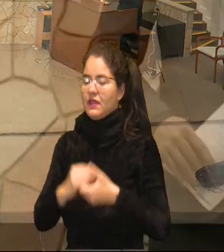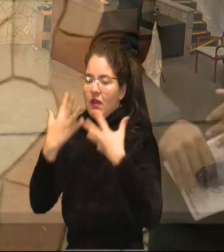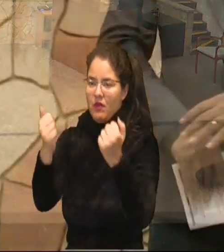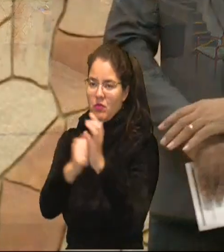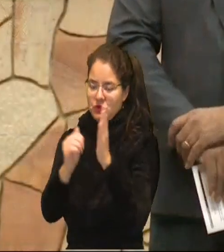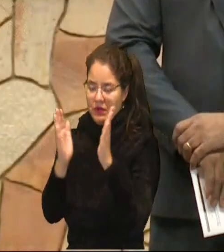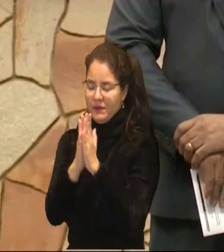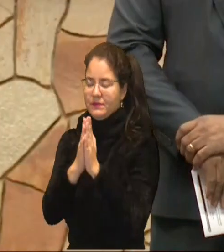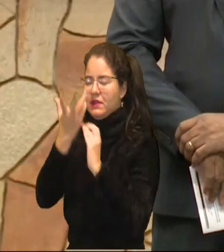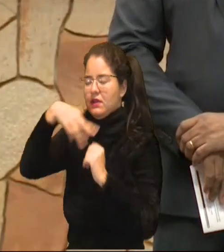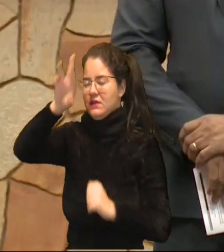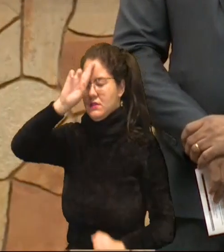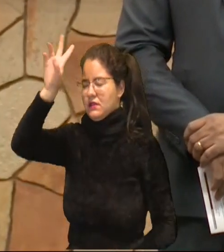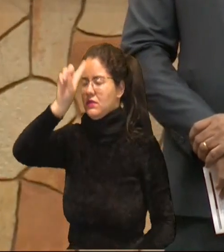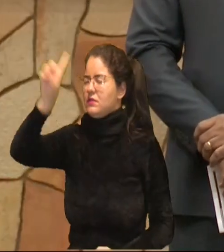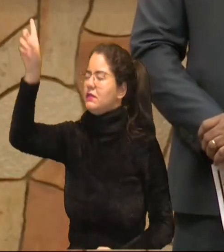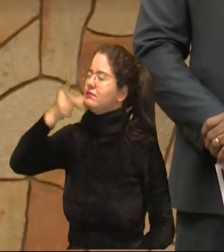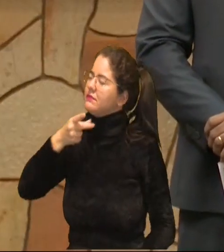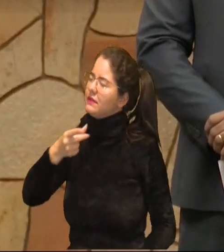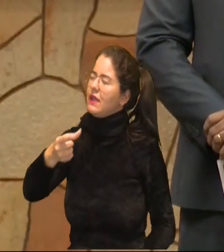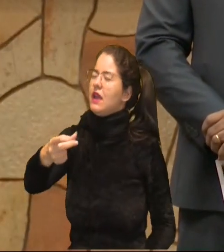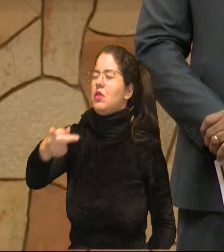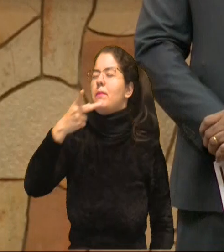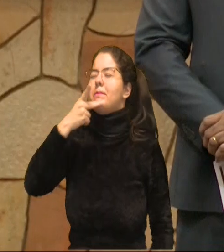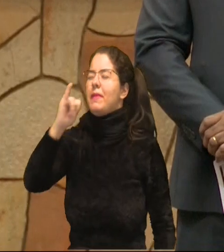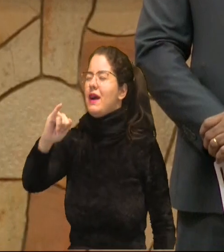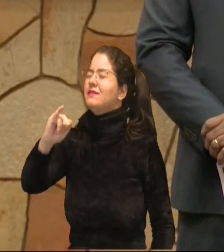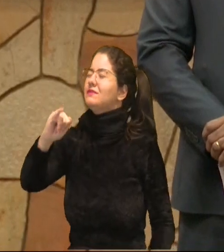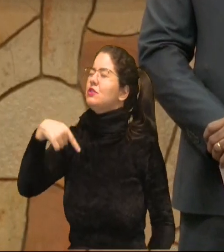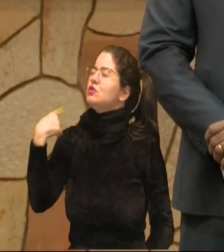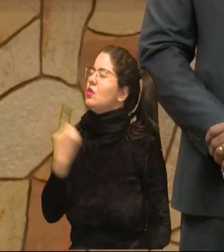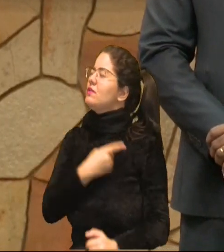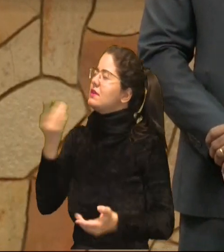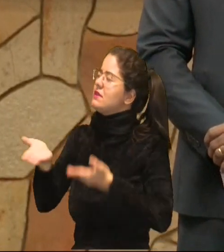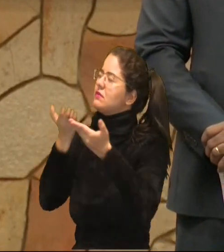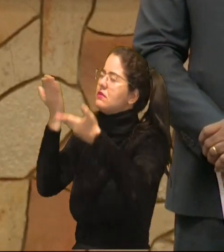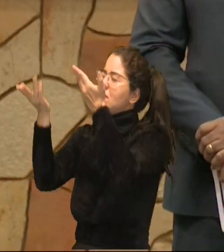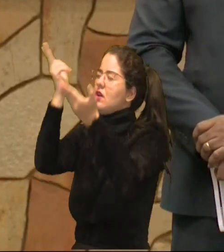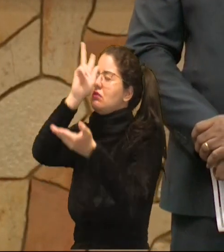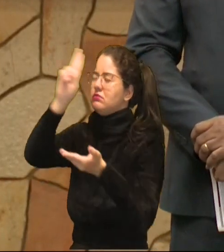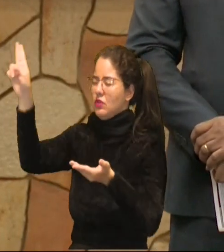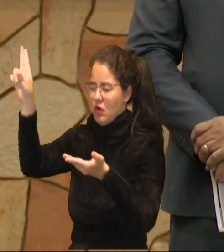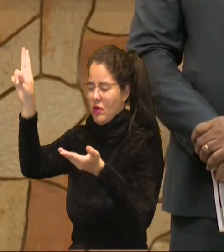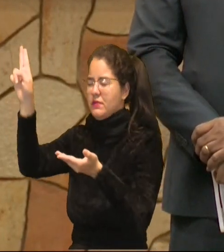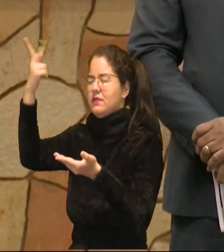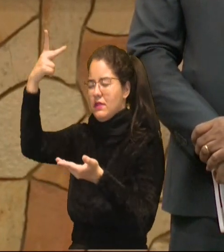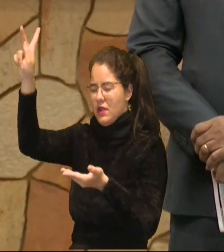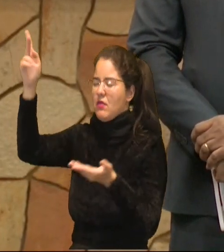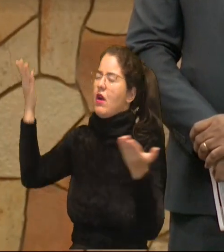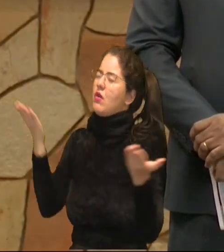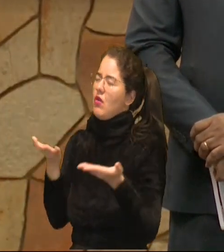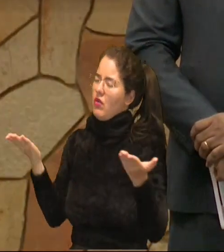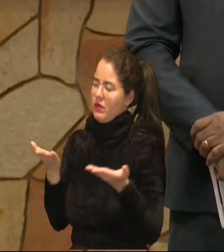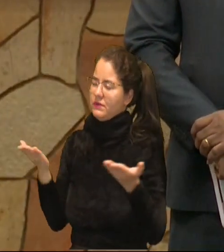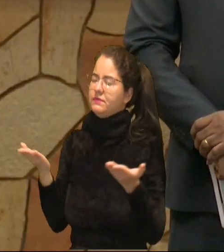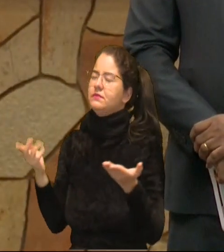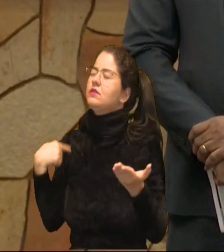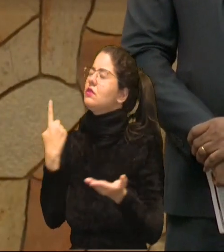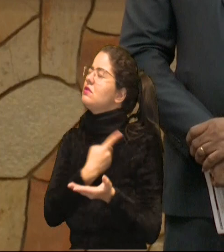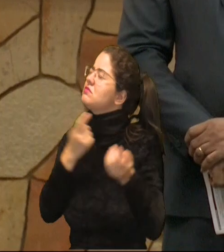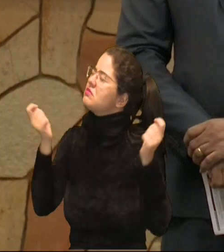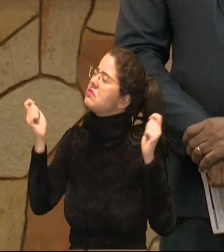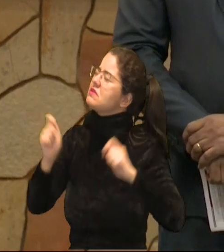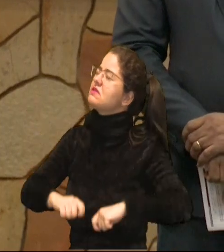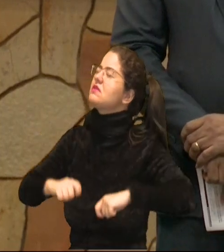Vamos orar. Senhor Deus eterno, seja exaltado o Teu nome, Senhor, aqui nesse dia, Senhor. Que nós possamos entregar a